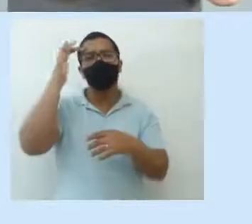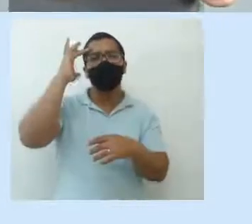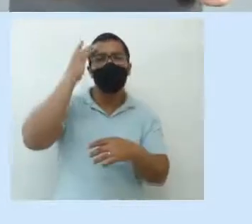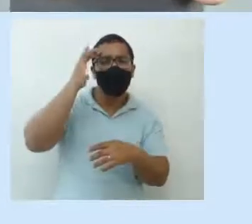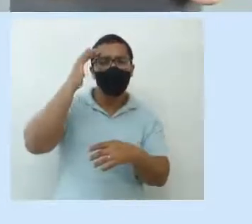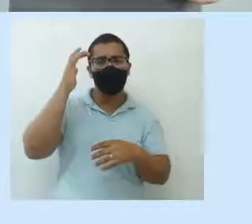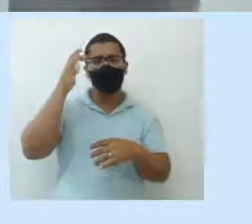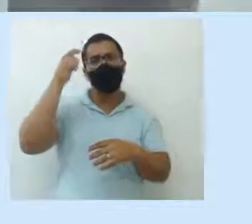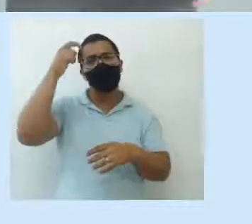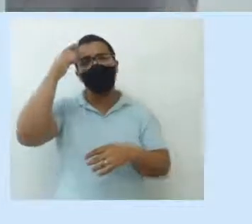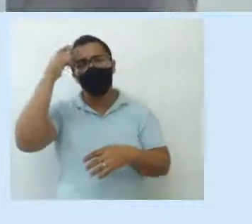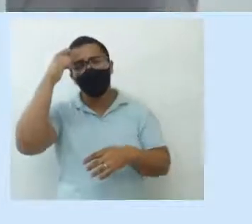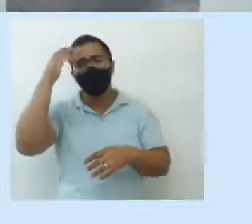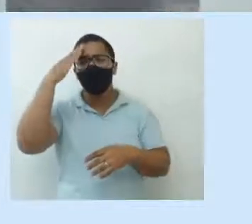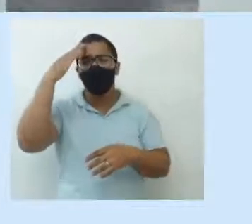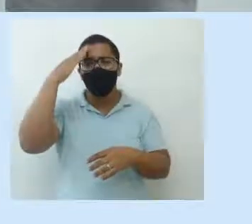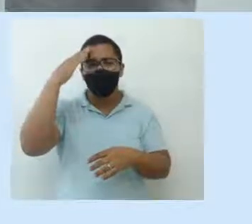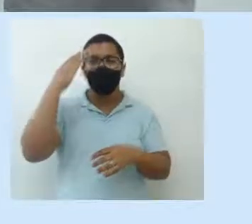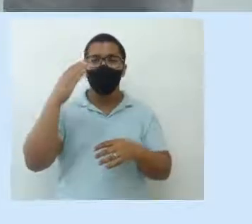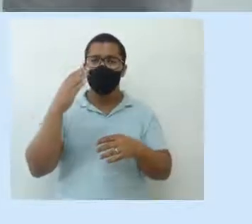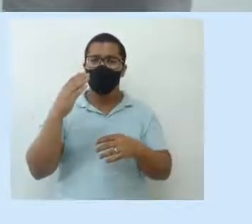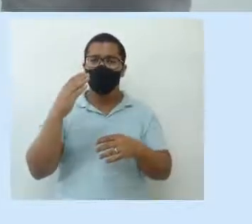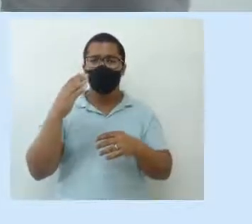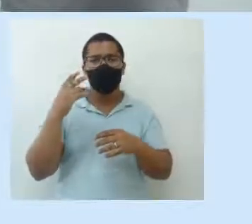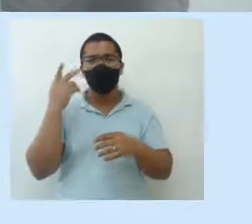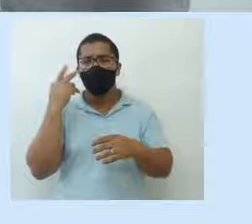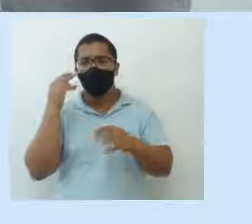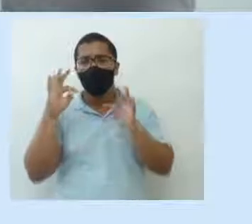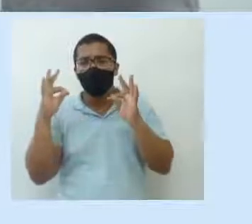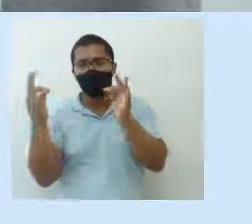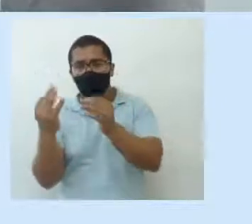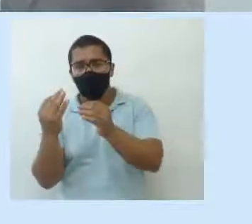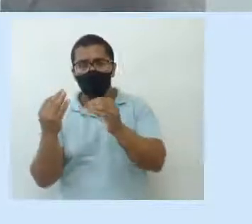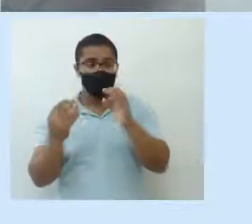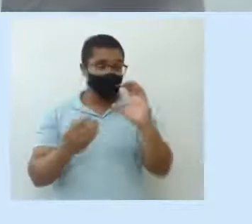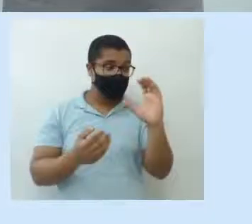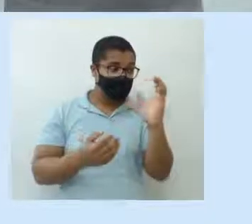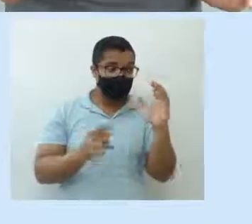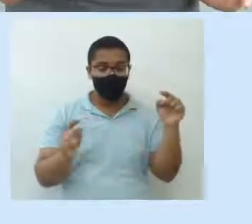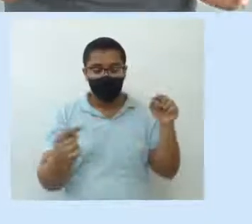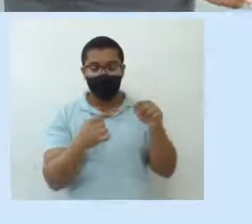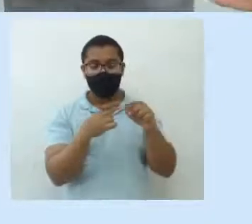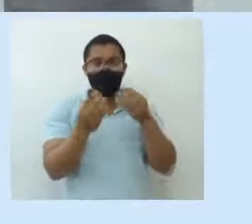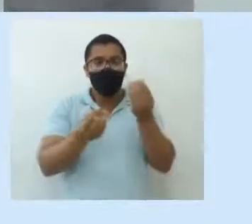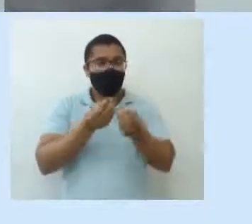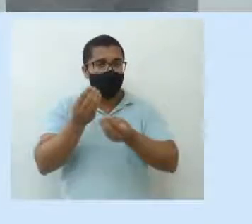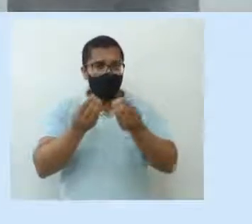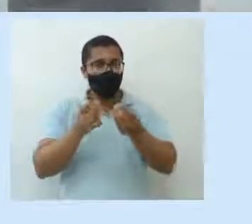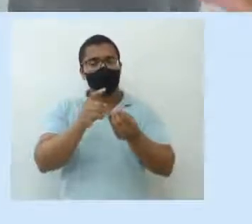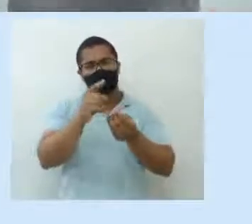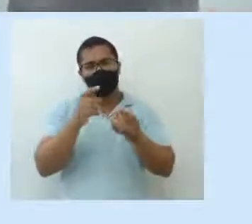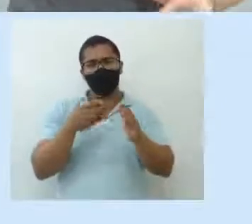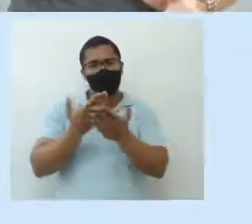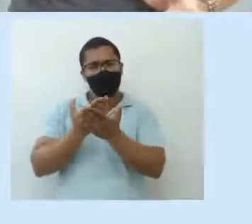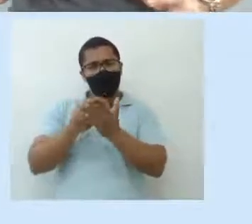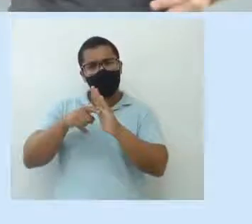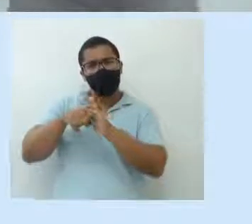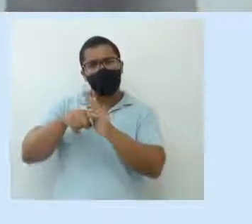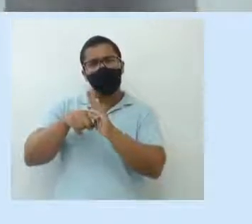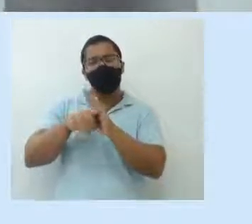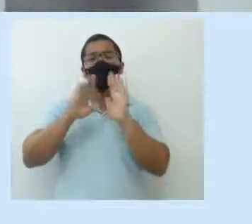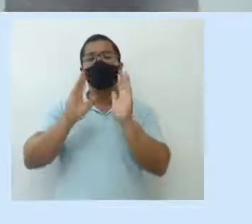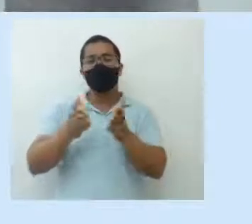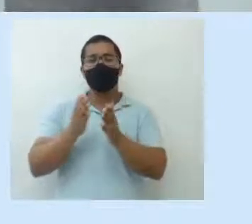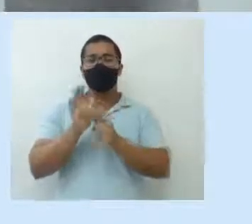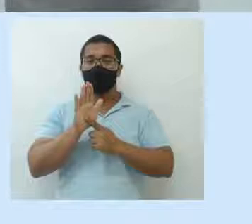senso científico, para você entender. Então vejam só aqui que eu também mostrei para vocês um fenômeno a partir